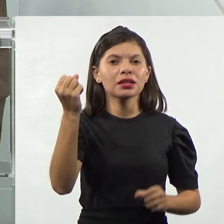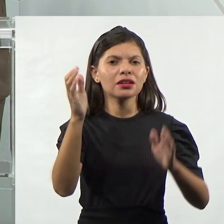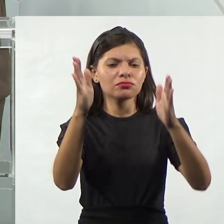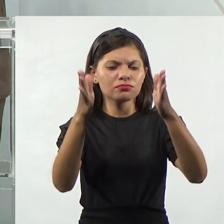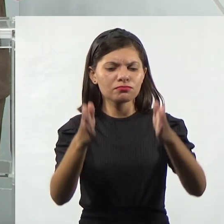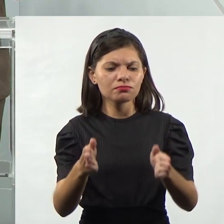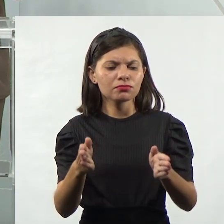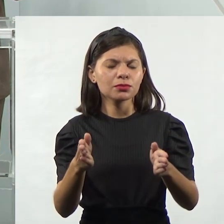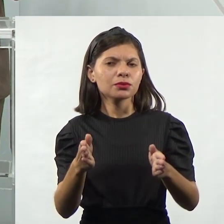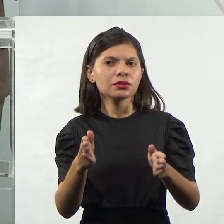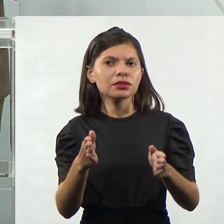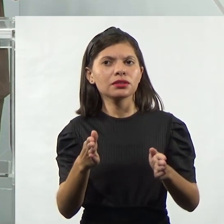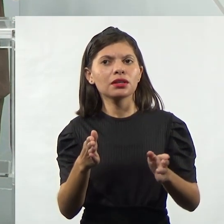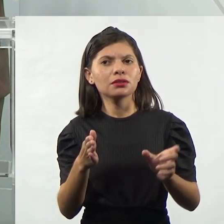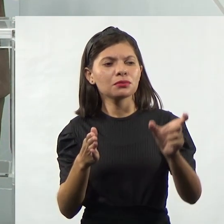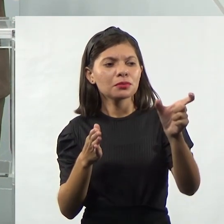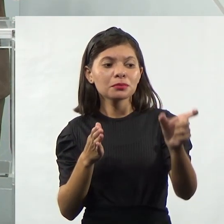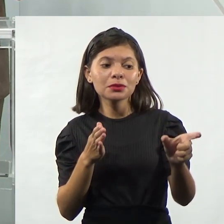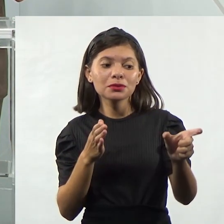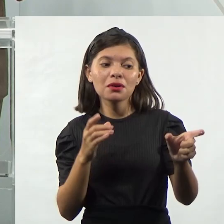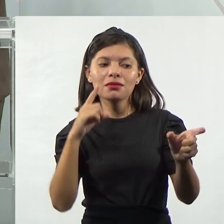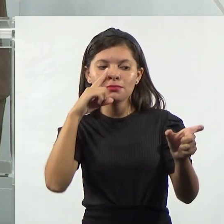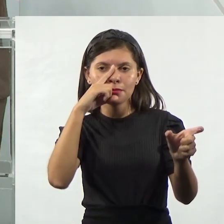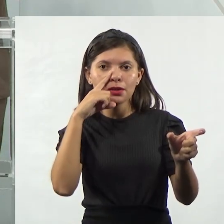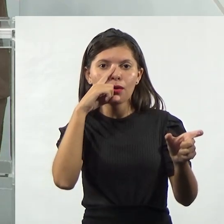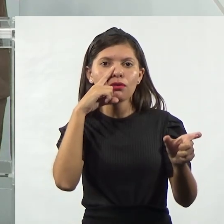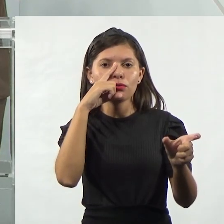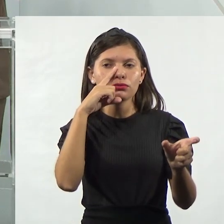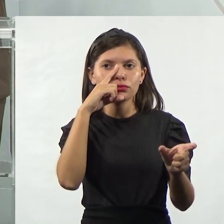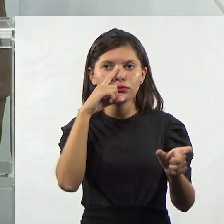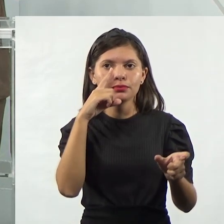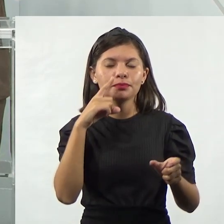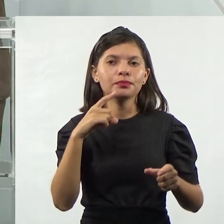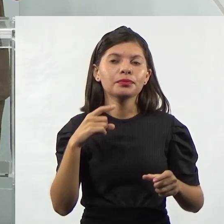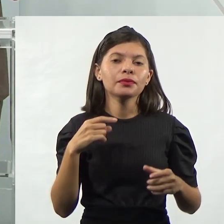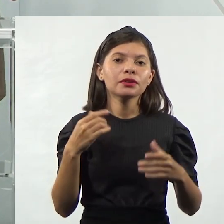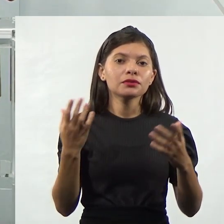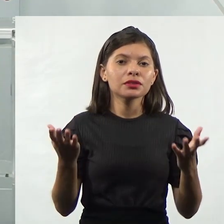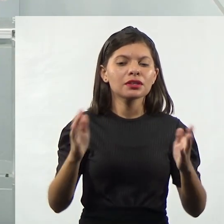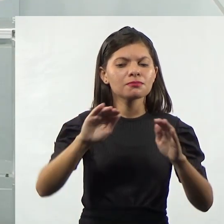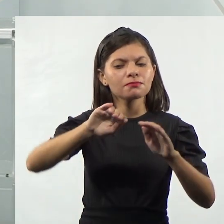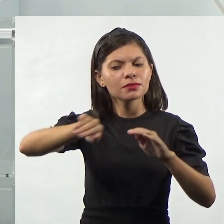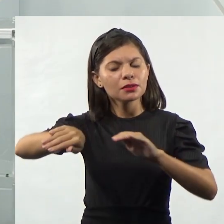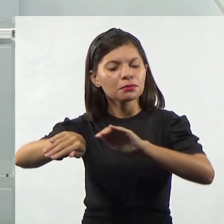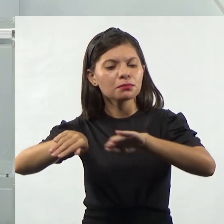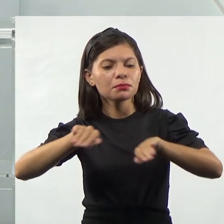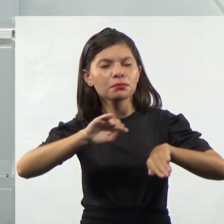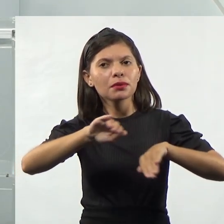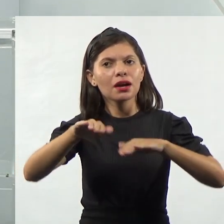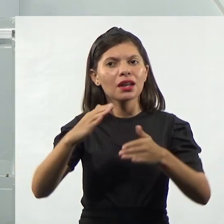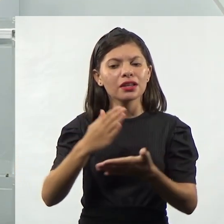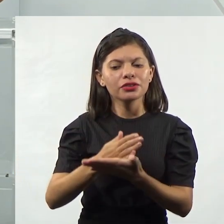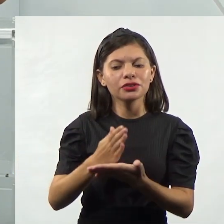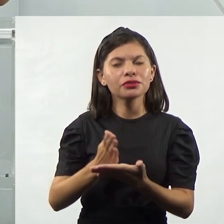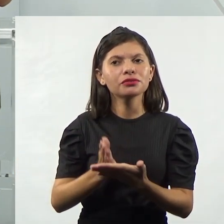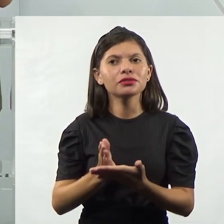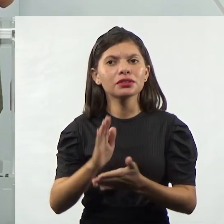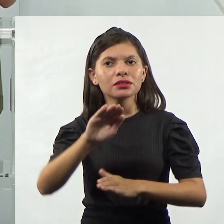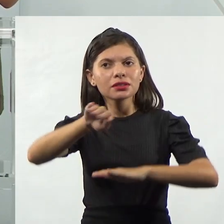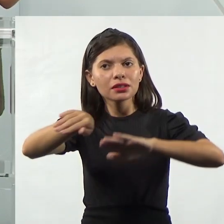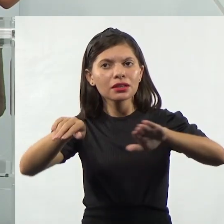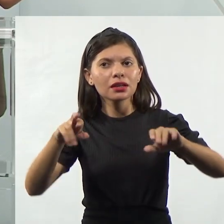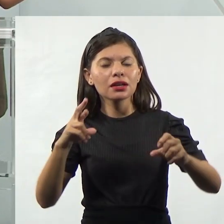concentrado, né, em um agente só, fica um pouco perigoso essa questão. Agora, se você separa, se você divide, se